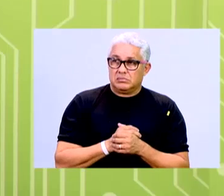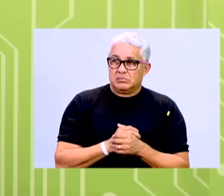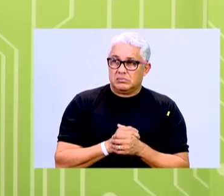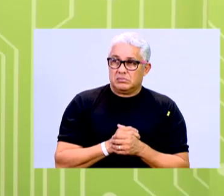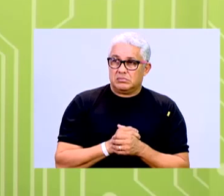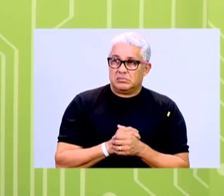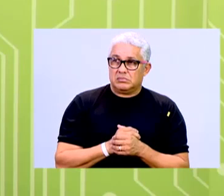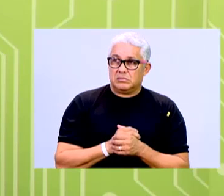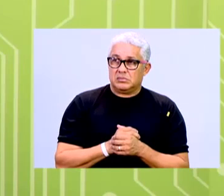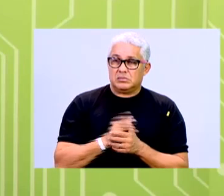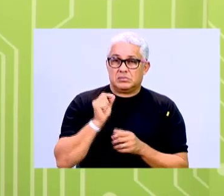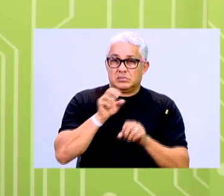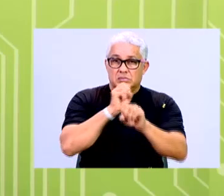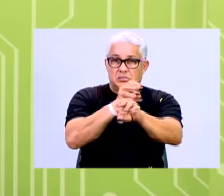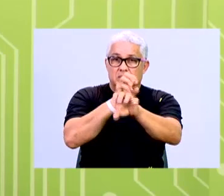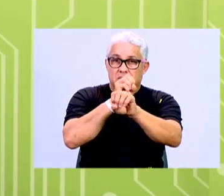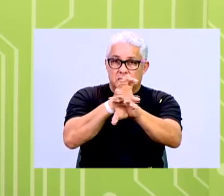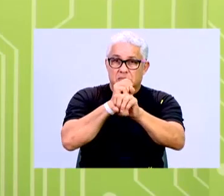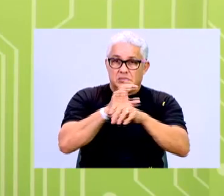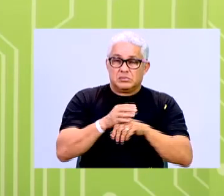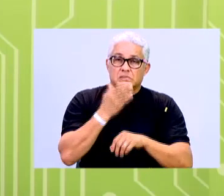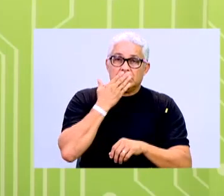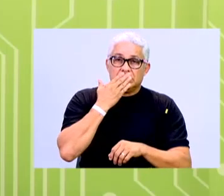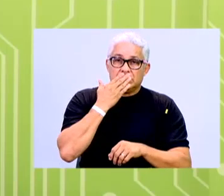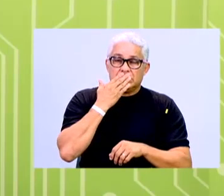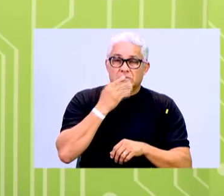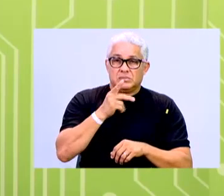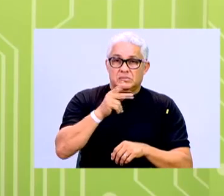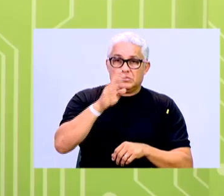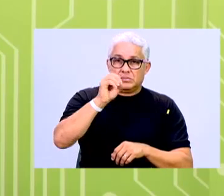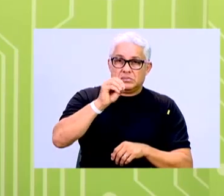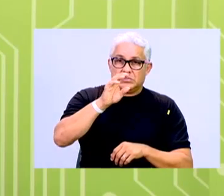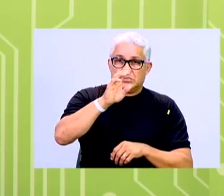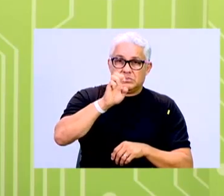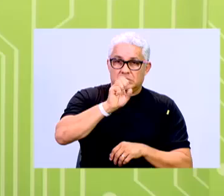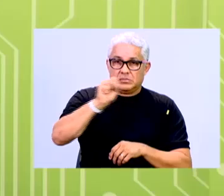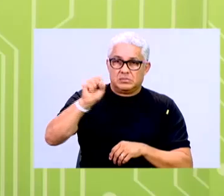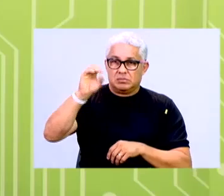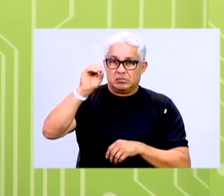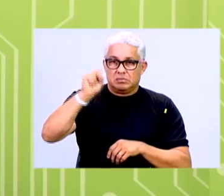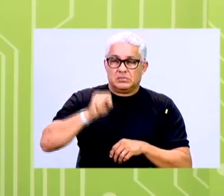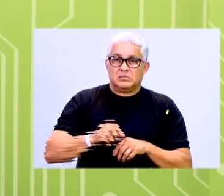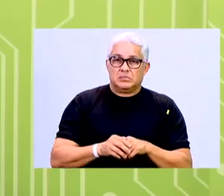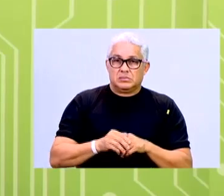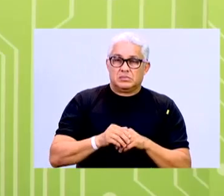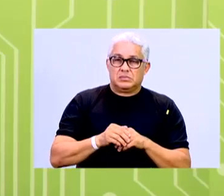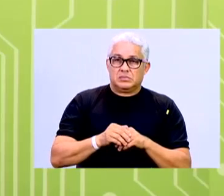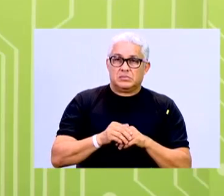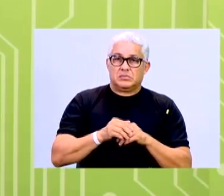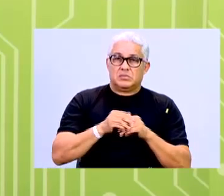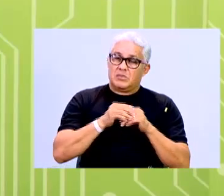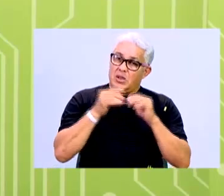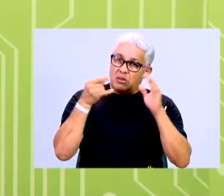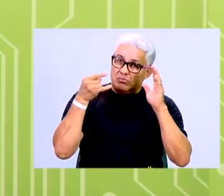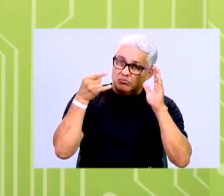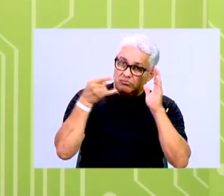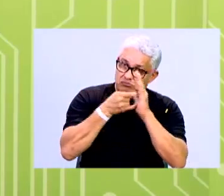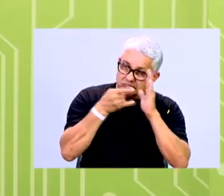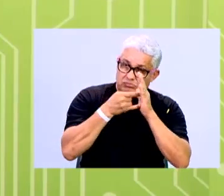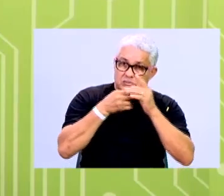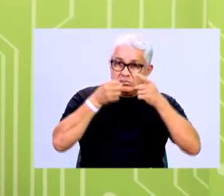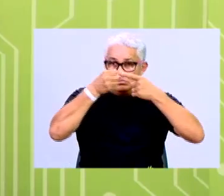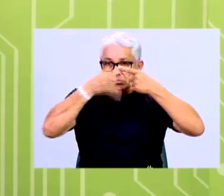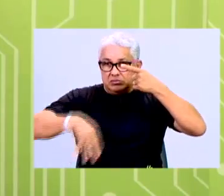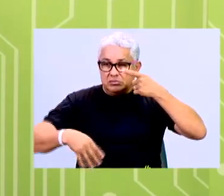então, trabalharemos com os tipos de processo de desenvolvimento de software, né, os mais antigos,